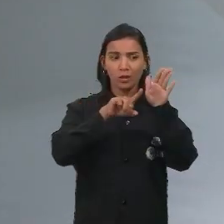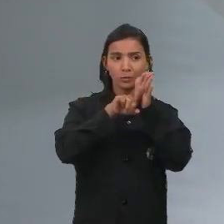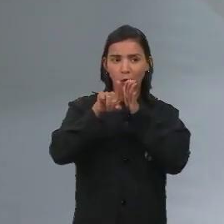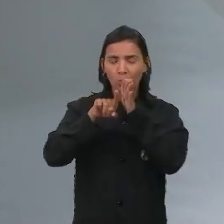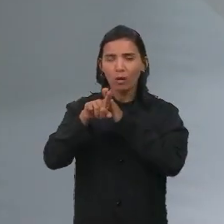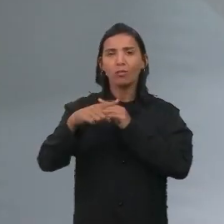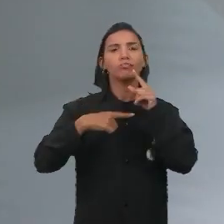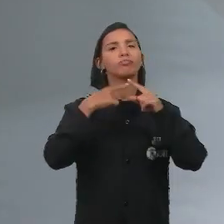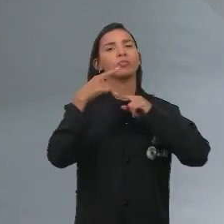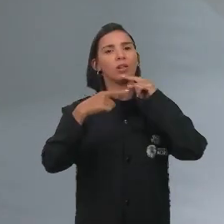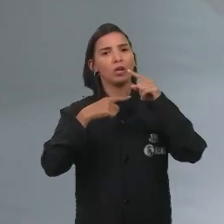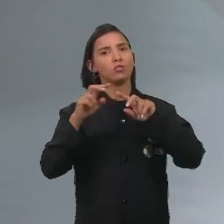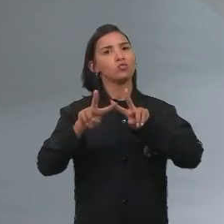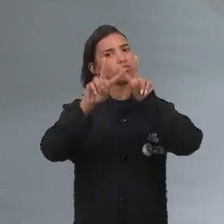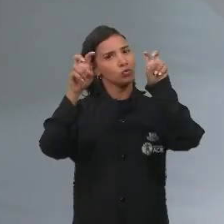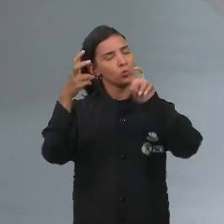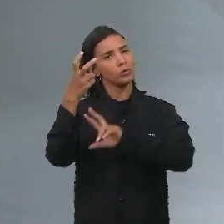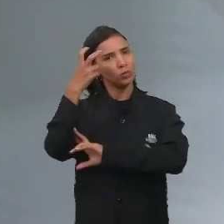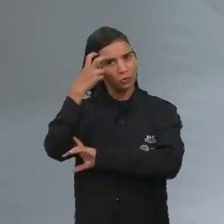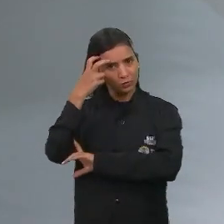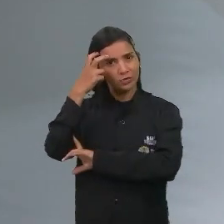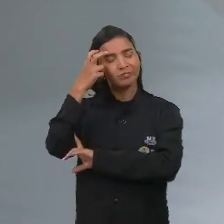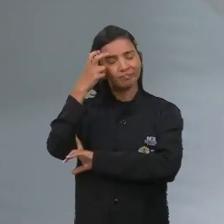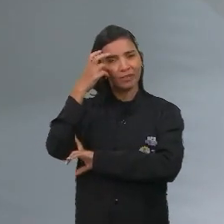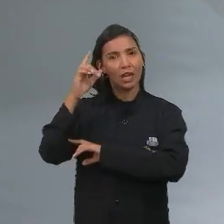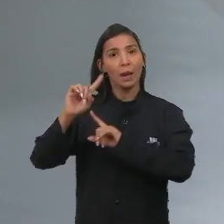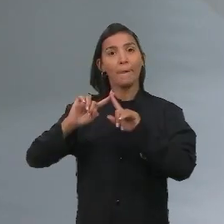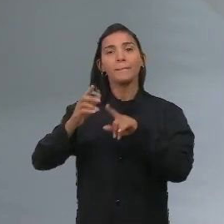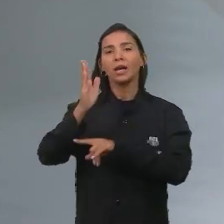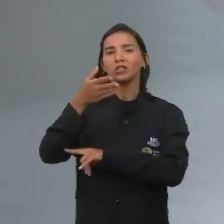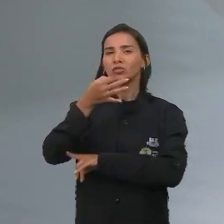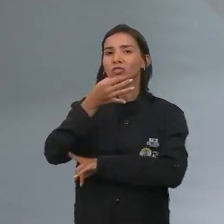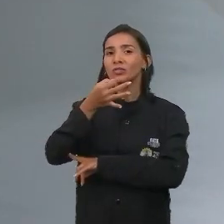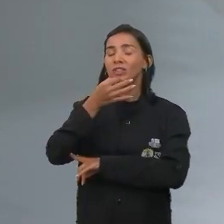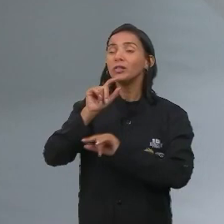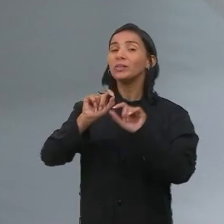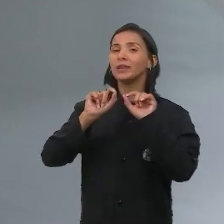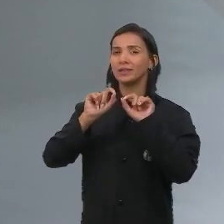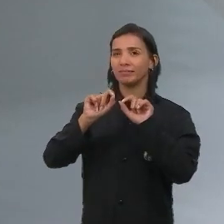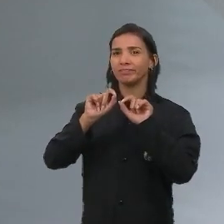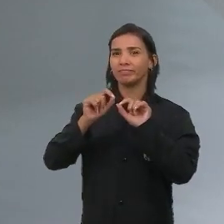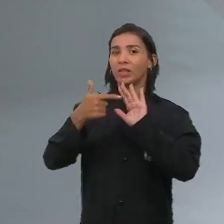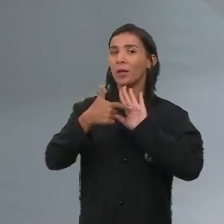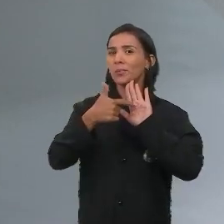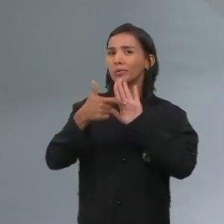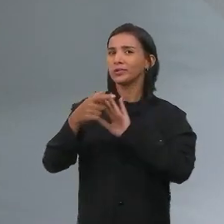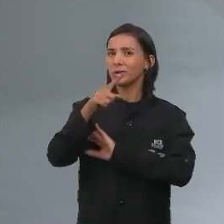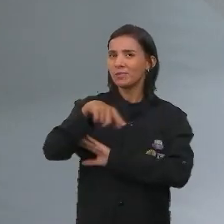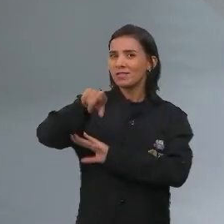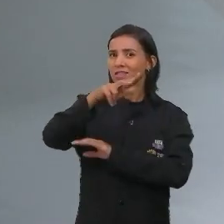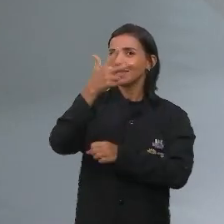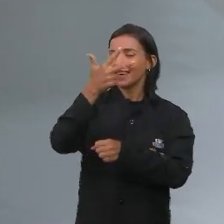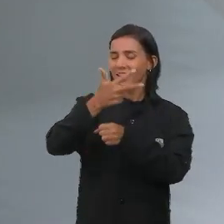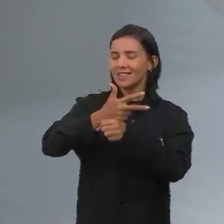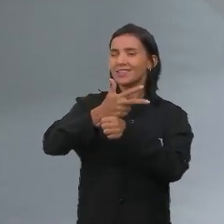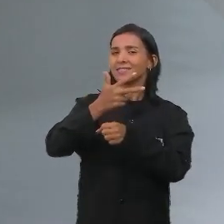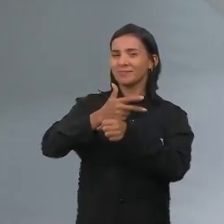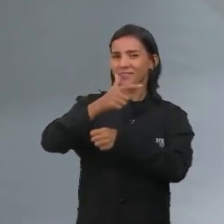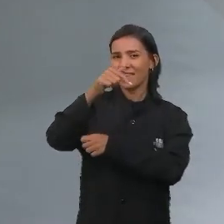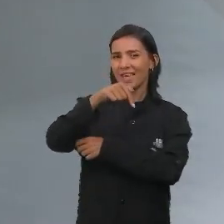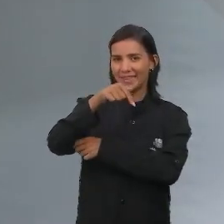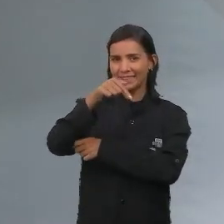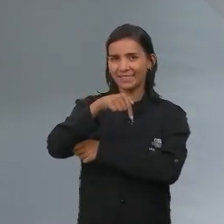a cultura, como eu já mencionei em um determinado momento desta videoaula. A